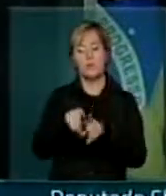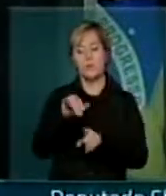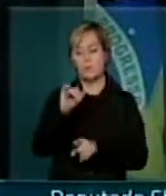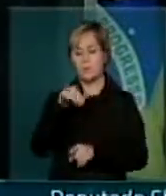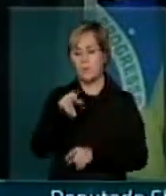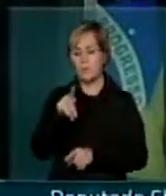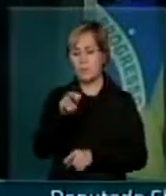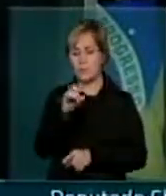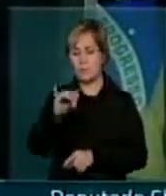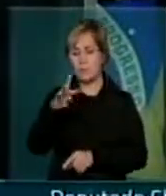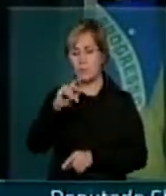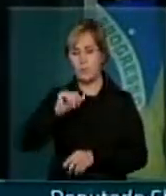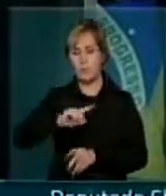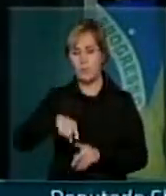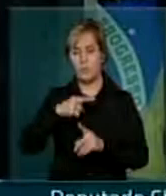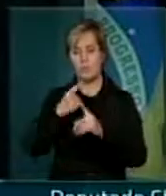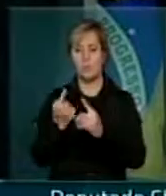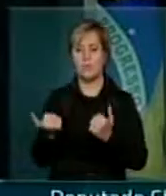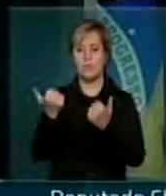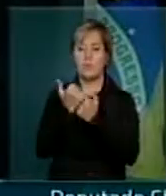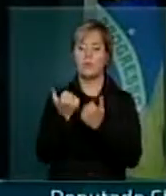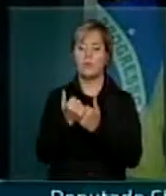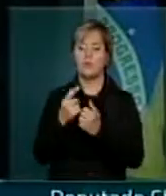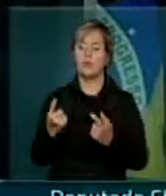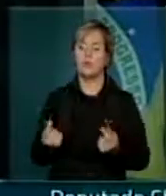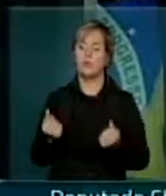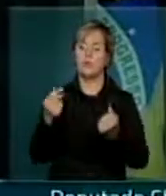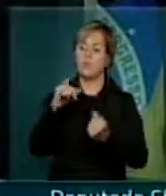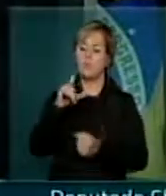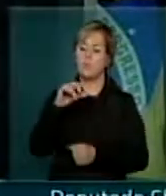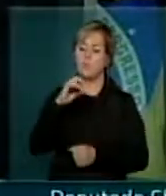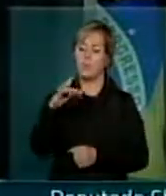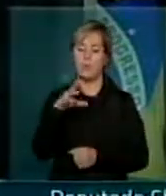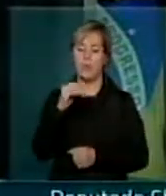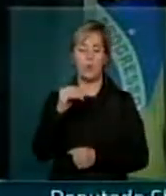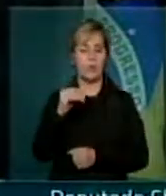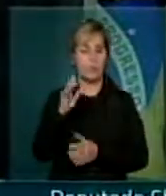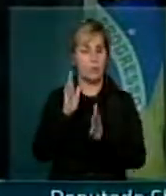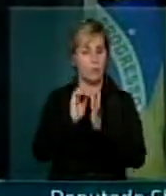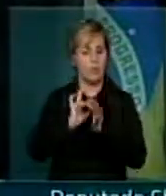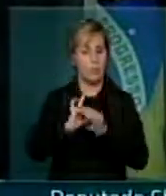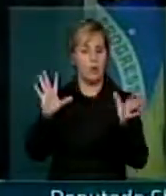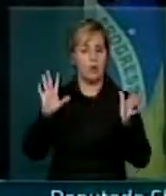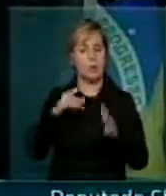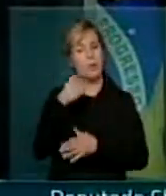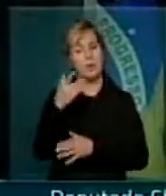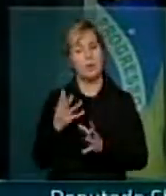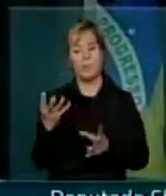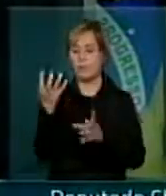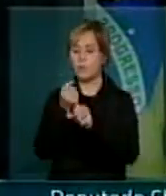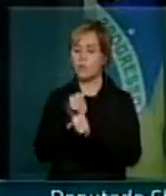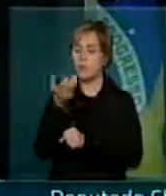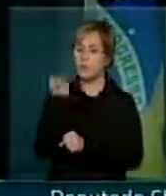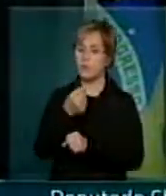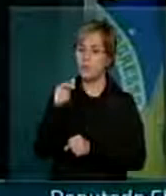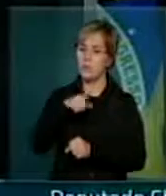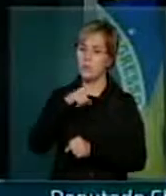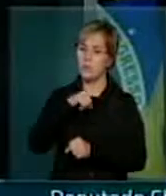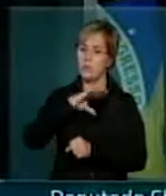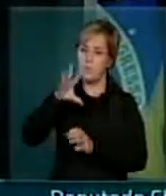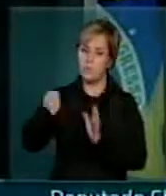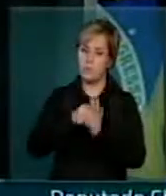lucro líquido, da contribuição sobre o lucro líquido. Portanto, esses recursos têm que estar alocados ali